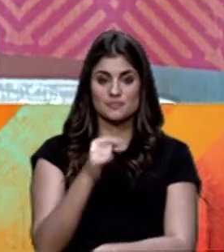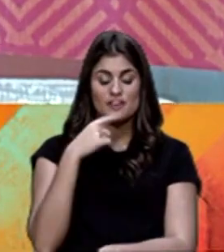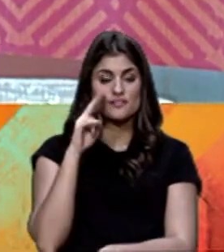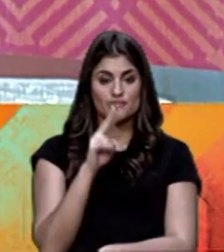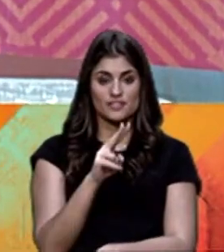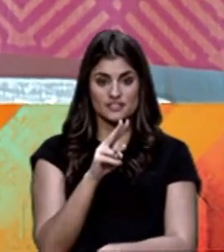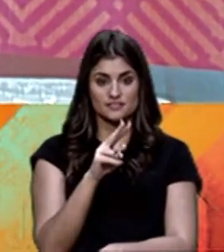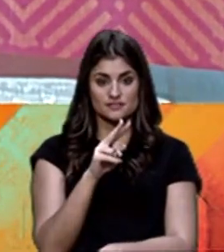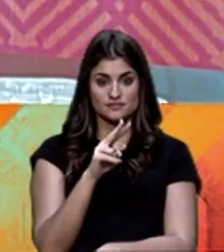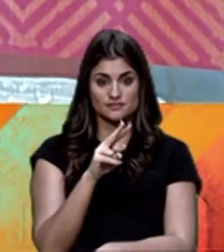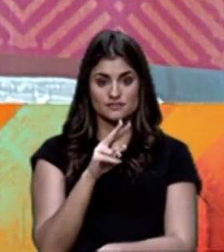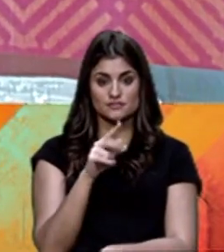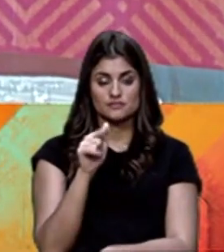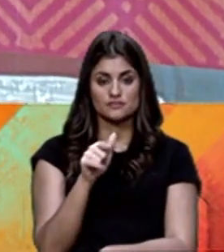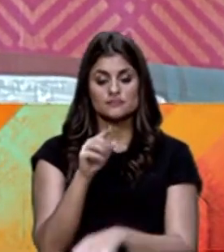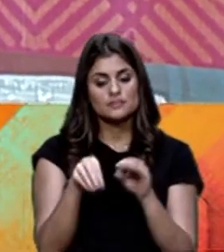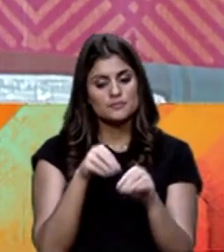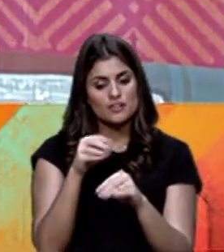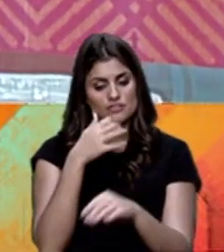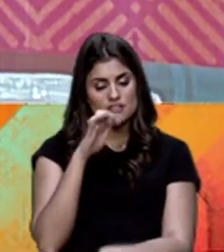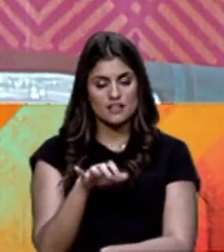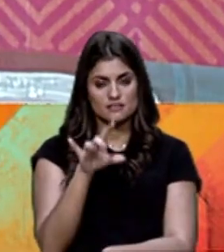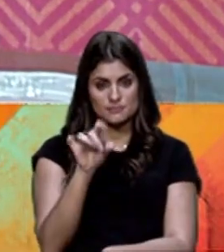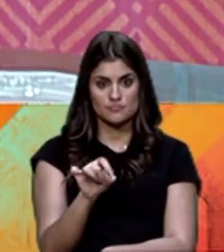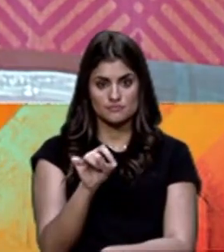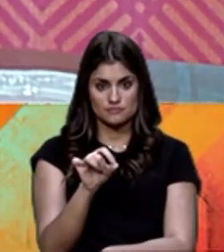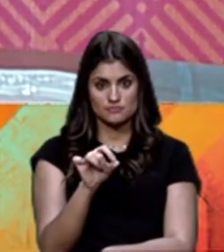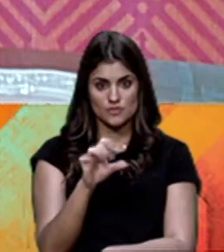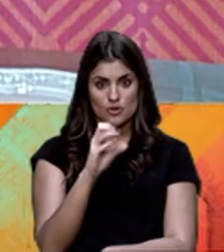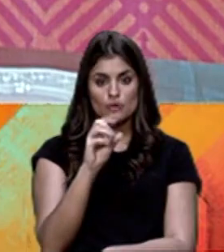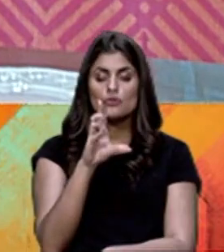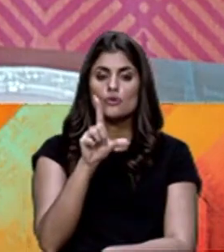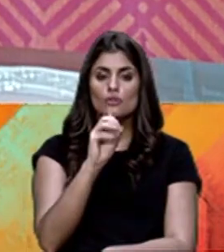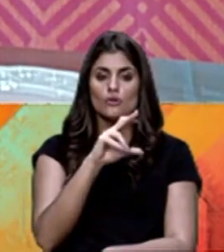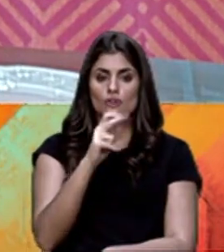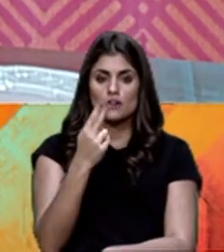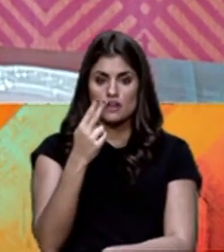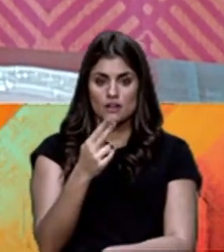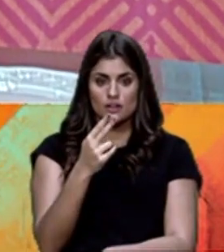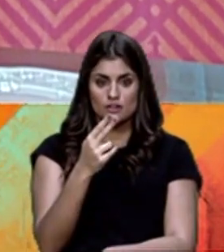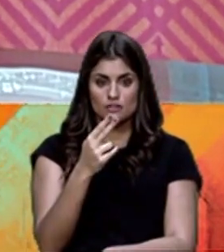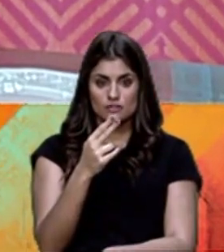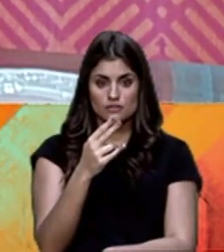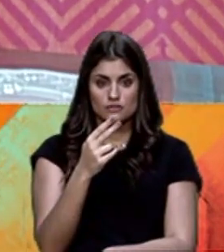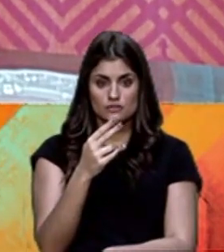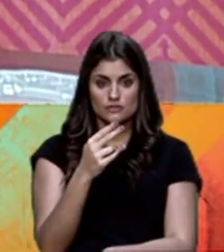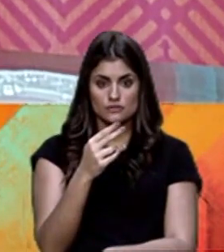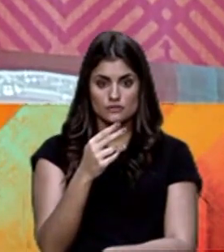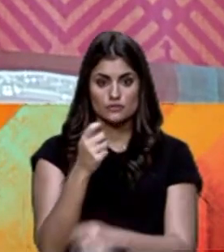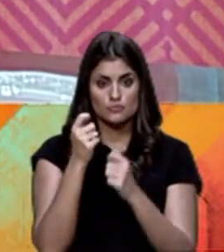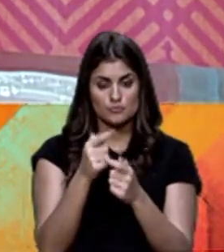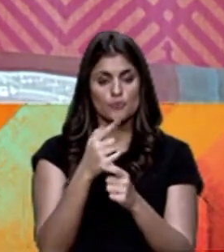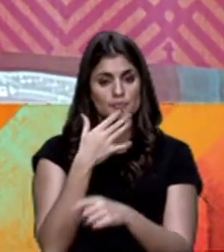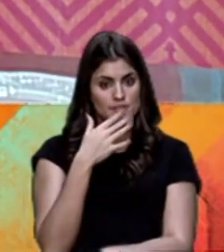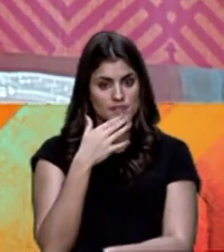como puderam ver, temperei aqui com sal, pimenta, natural, uma pitadinha de...